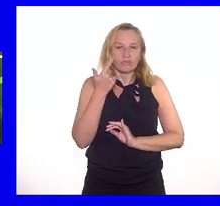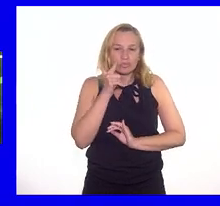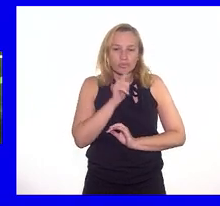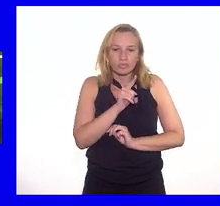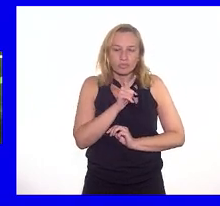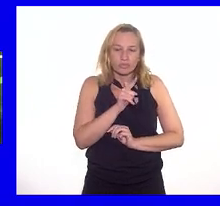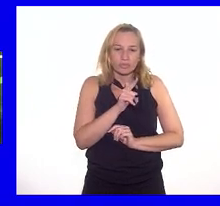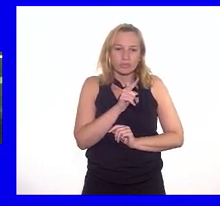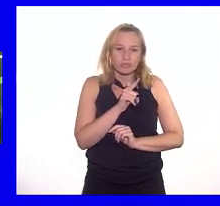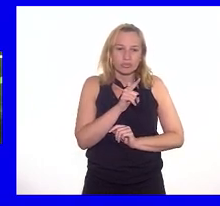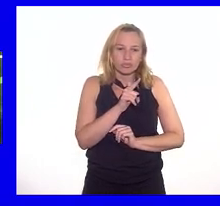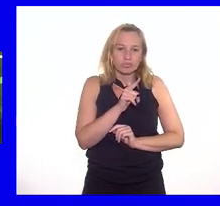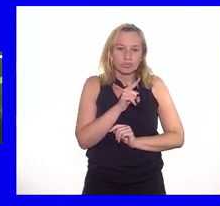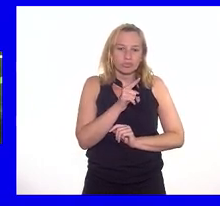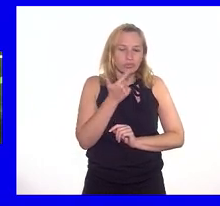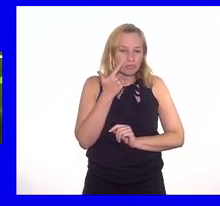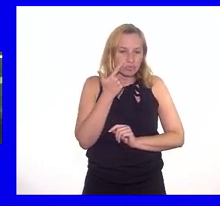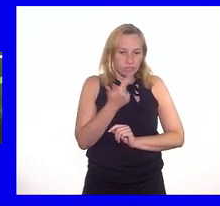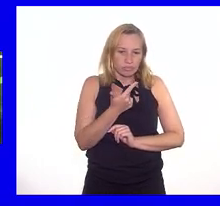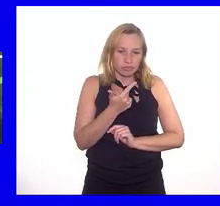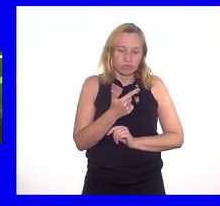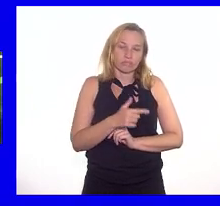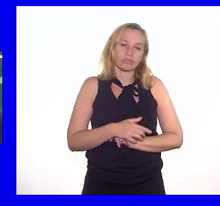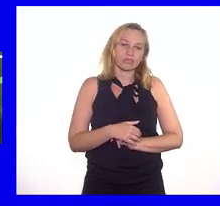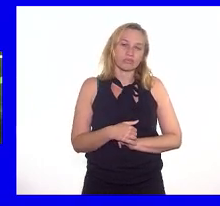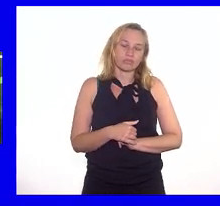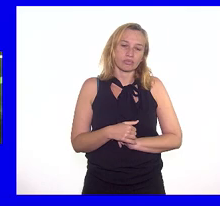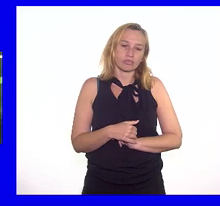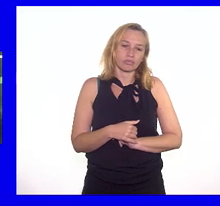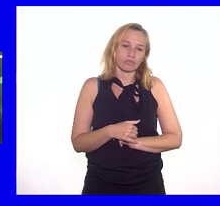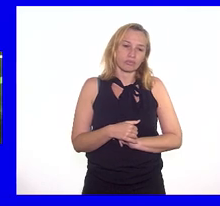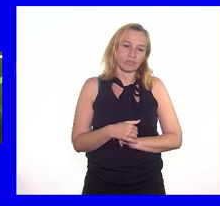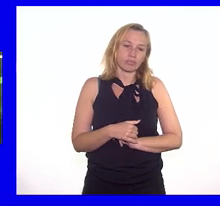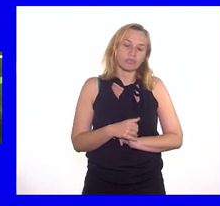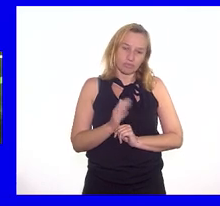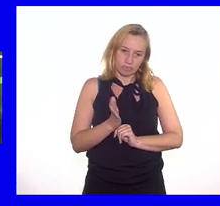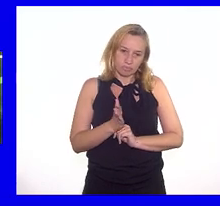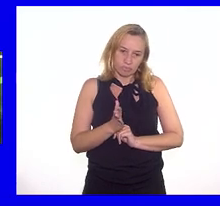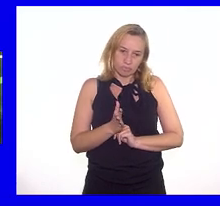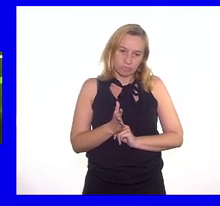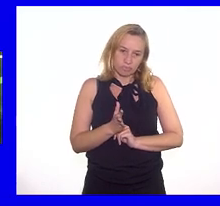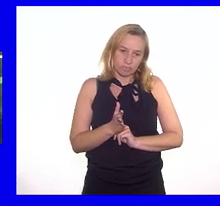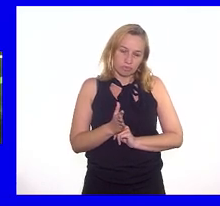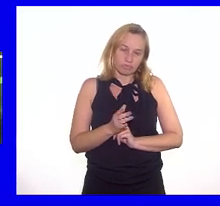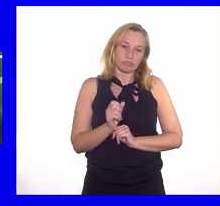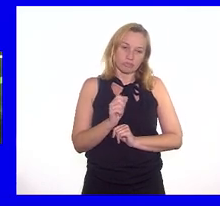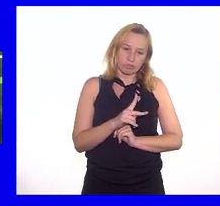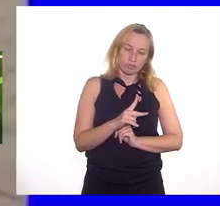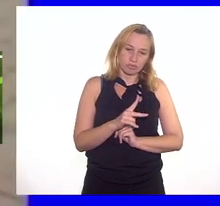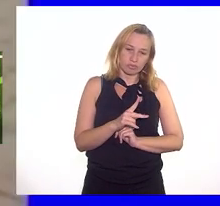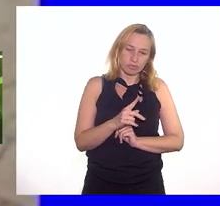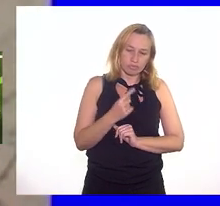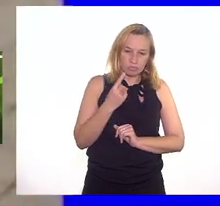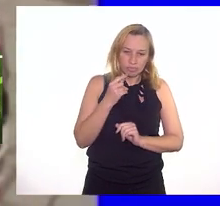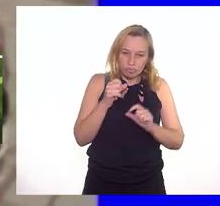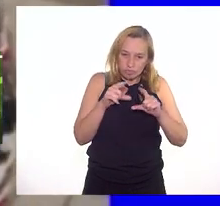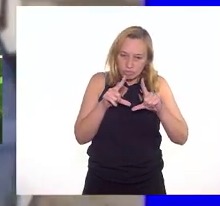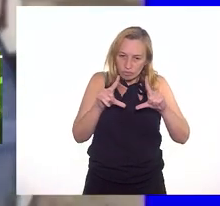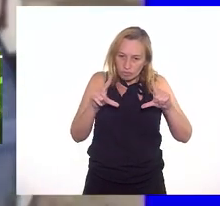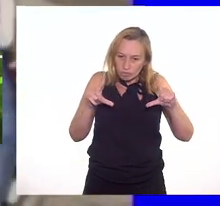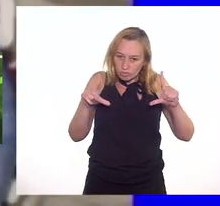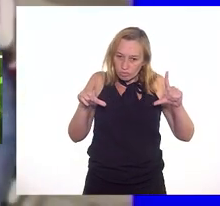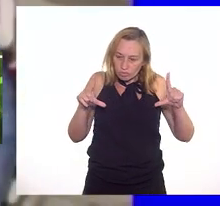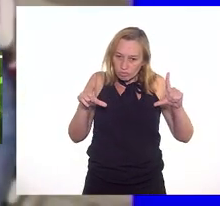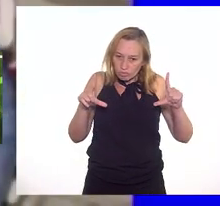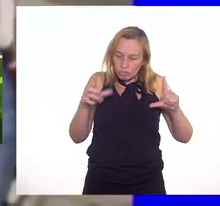consigam visualizar, né? Está colocando? Ok. Se você conseguir dar um zoom, por favor,